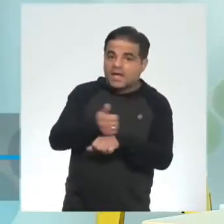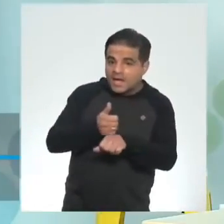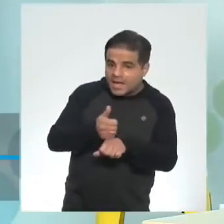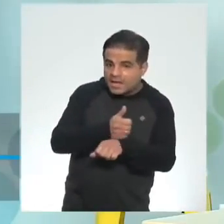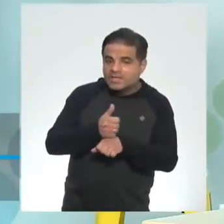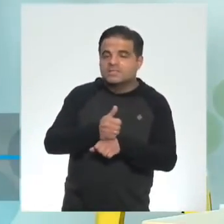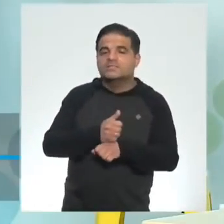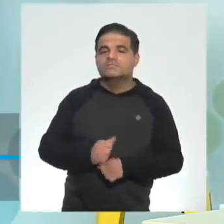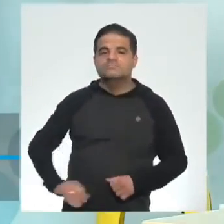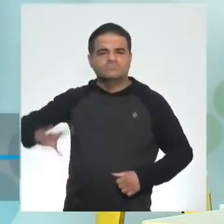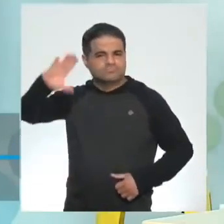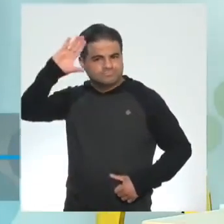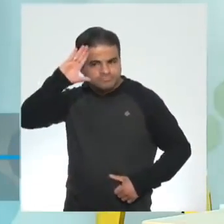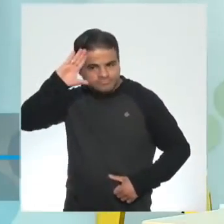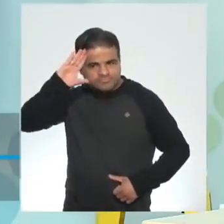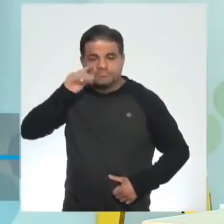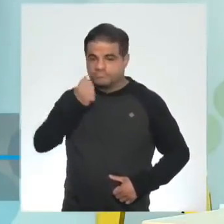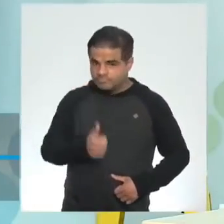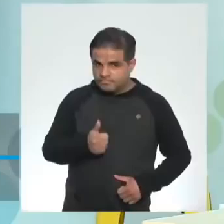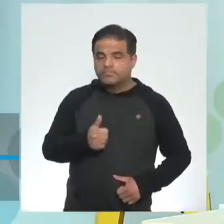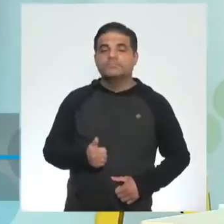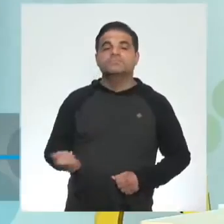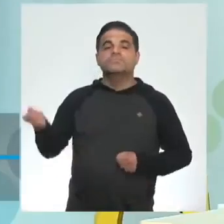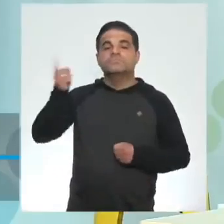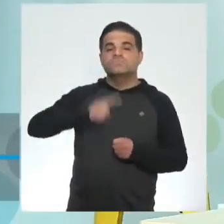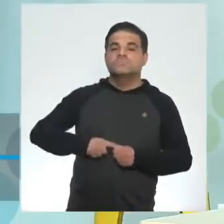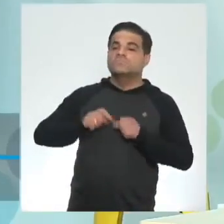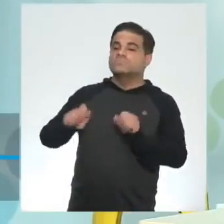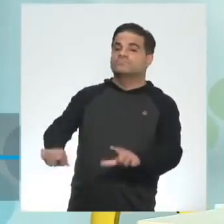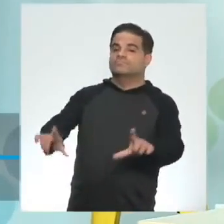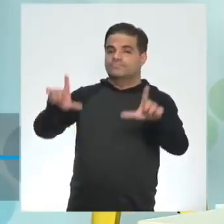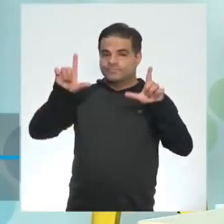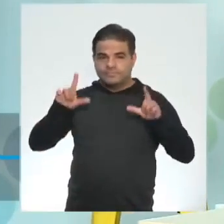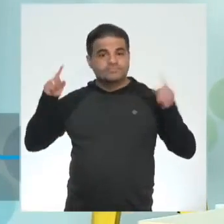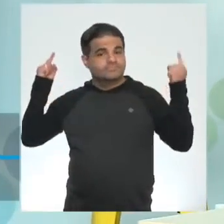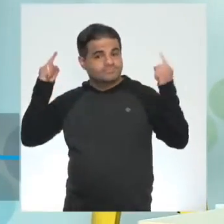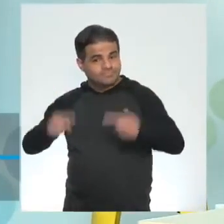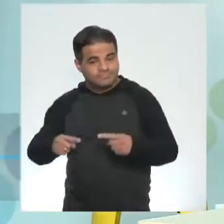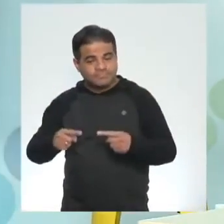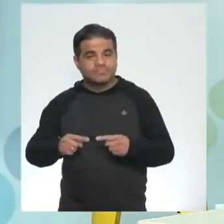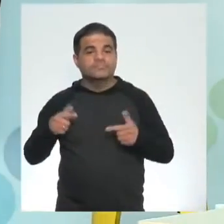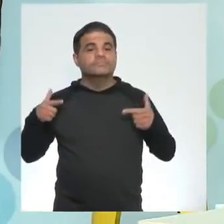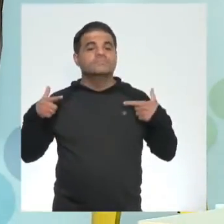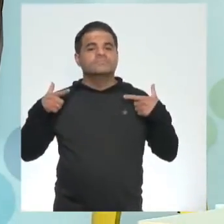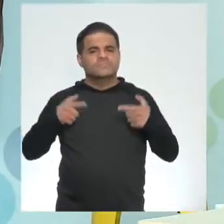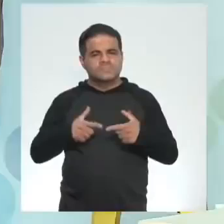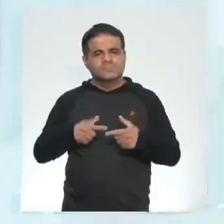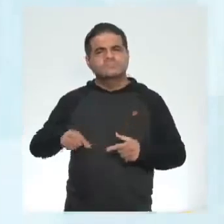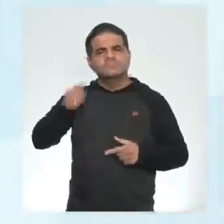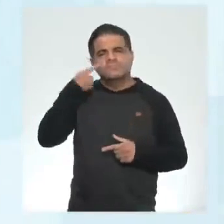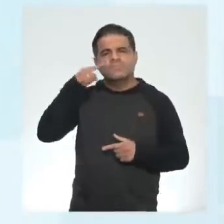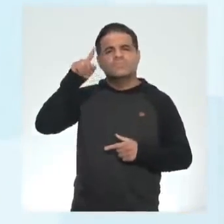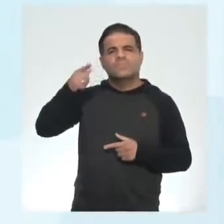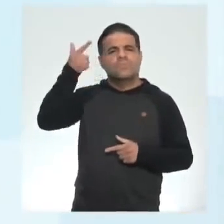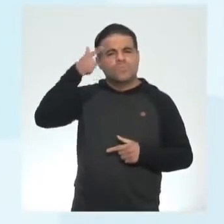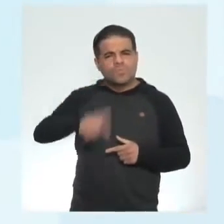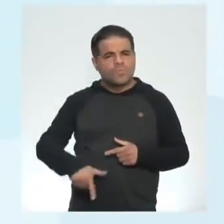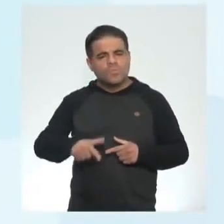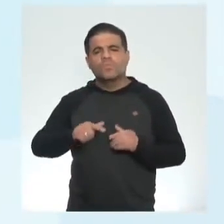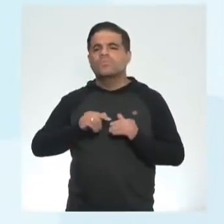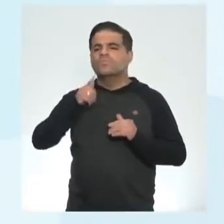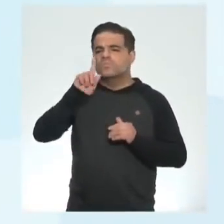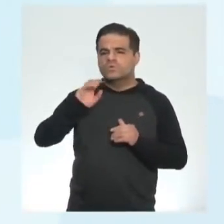carreiras militares, legal? Voltando para a Batalha da Guerra, vamos ver aqui mais um